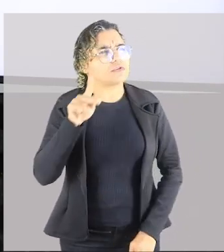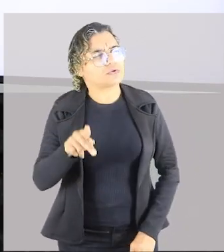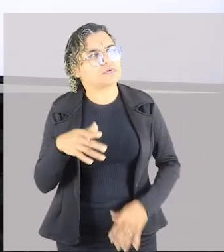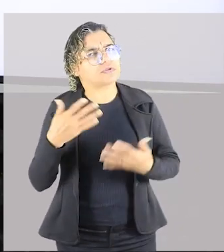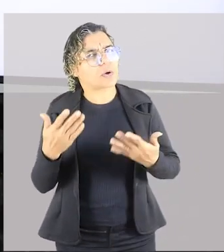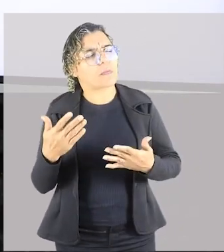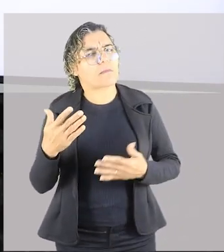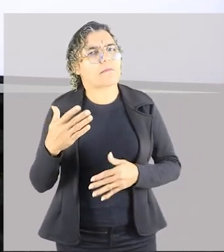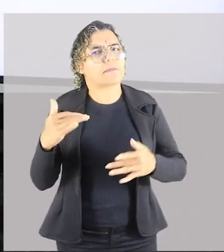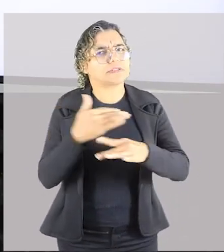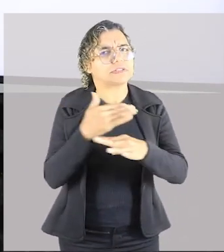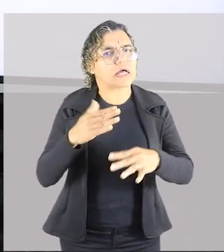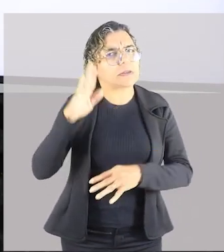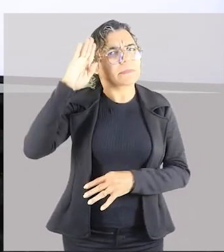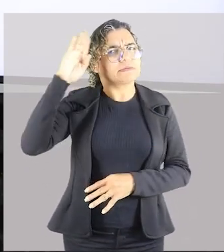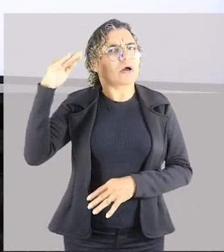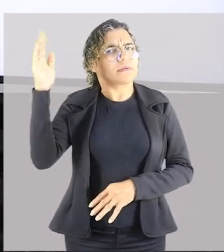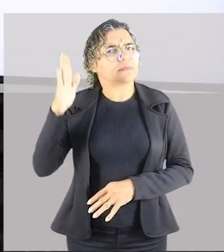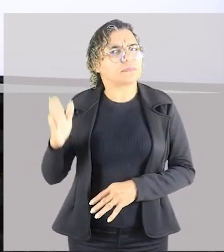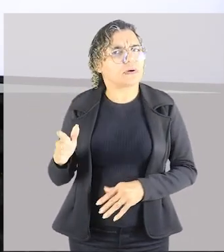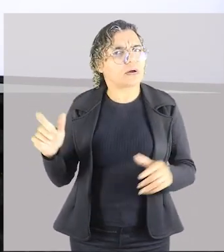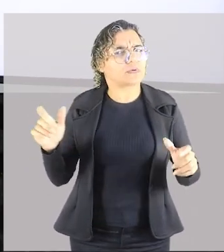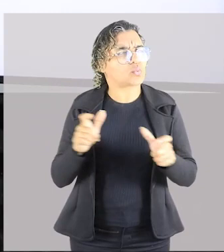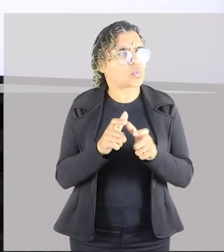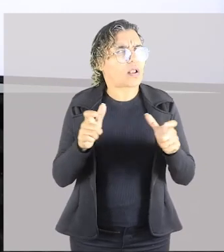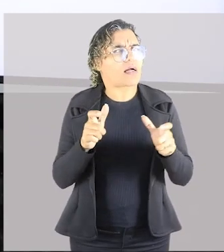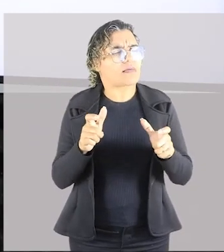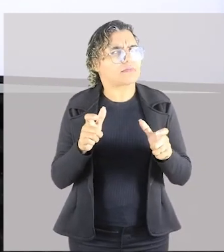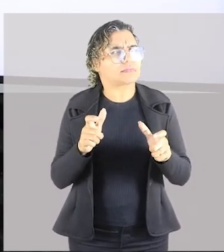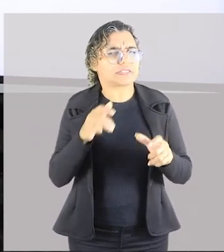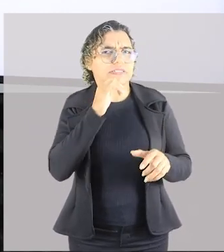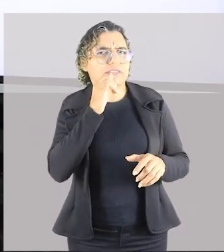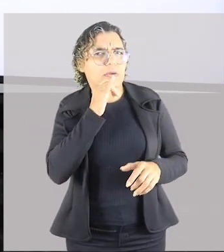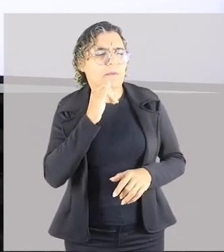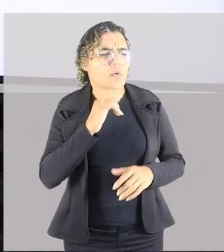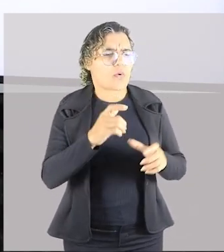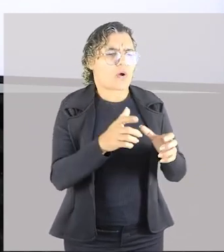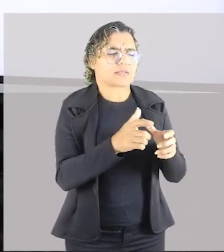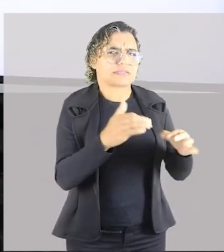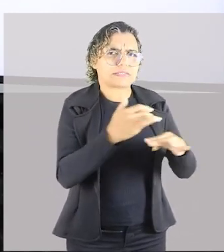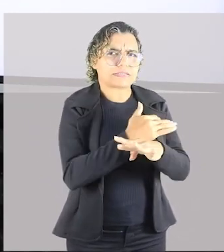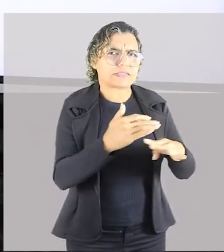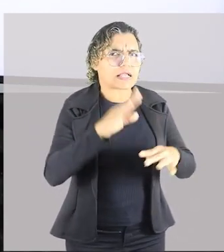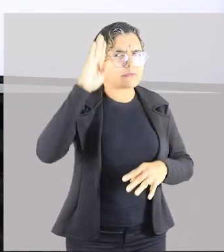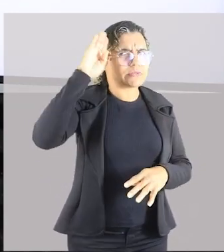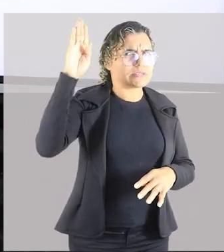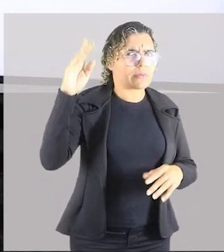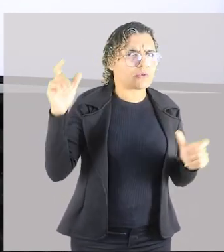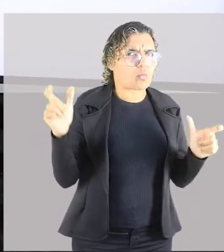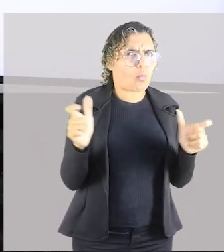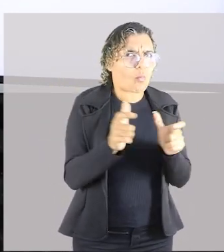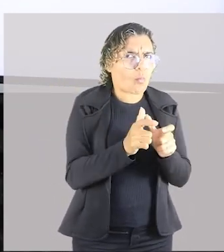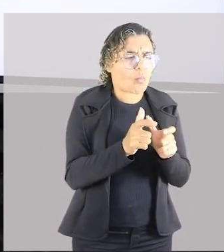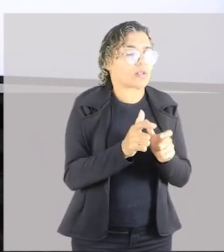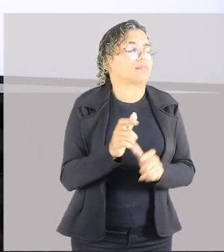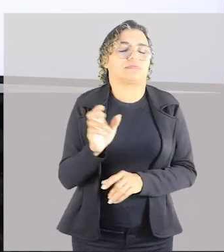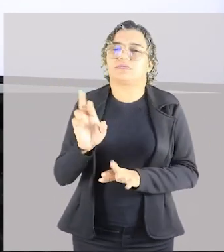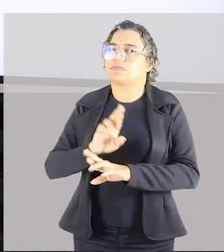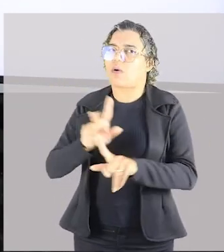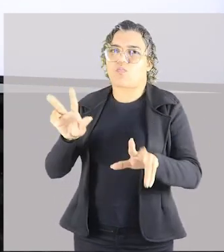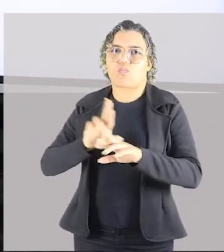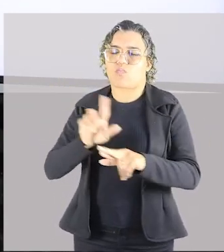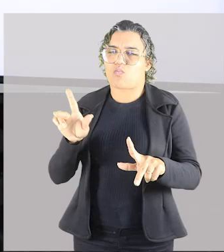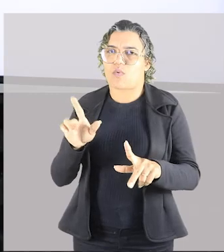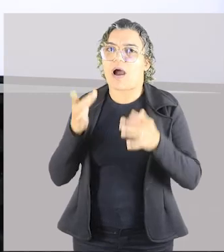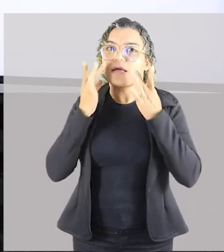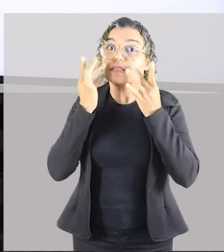cidades brasileiras, as metrópoles brasileiras não crescem mais, estão diminuindo em número de habitantes? Não. Atenção. As